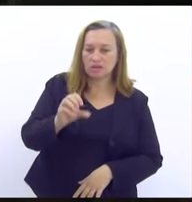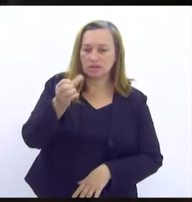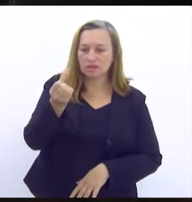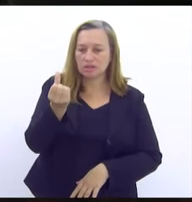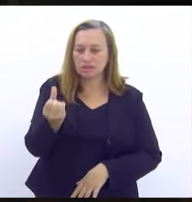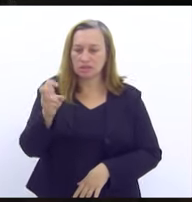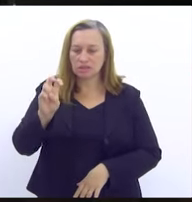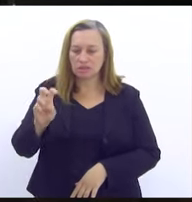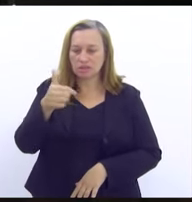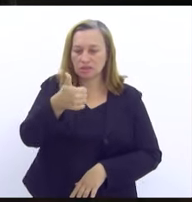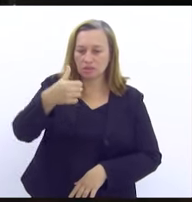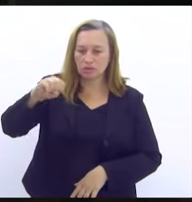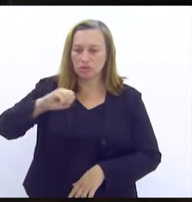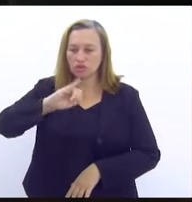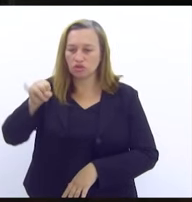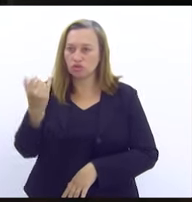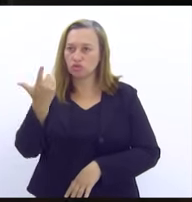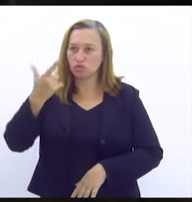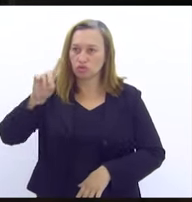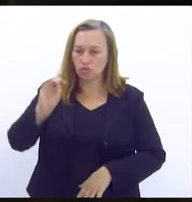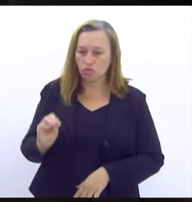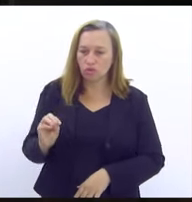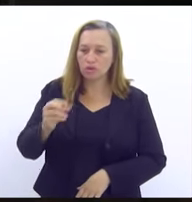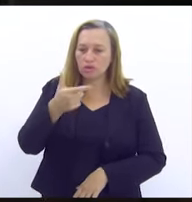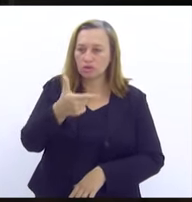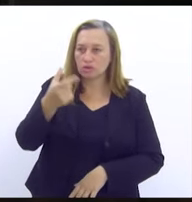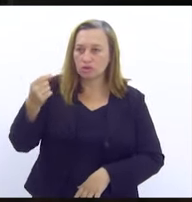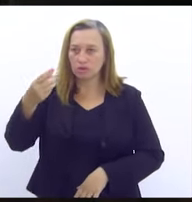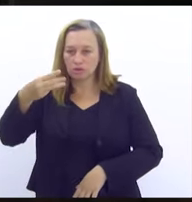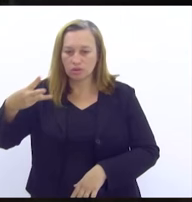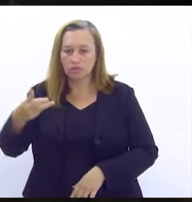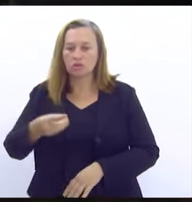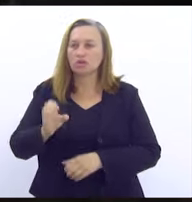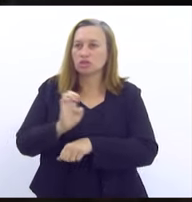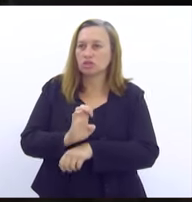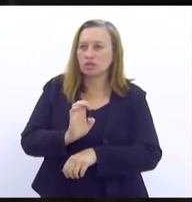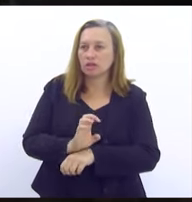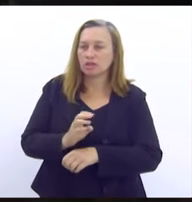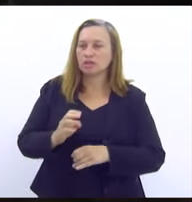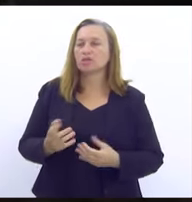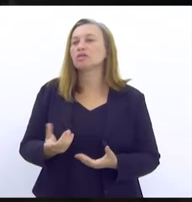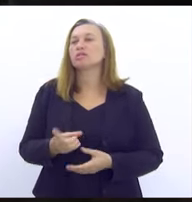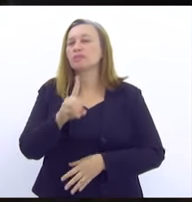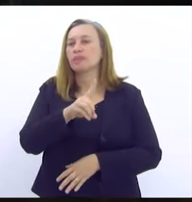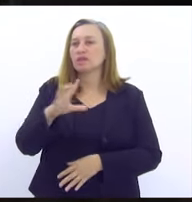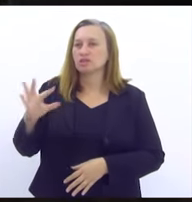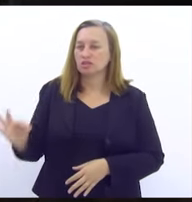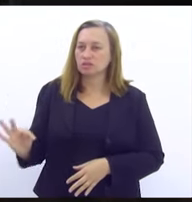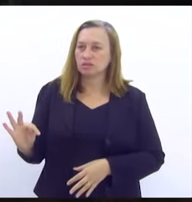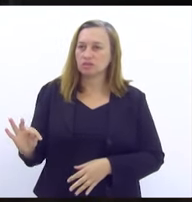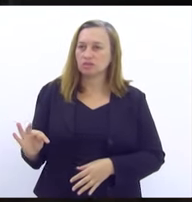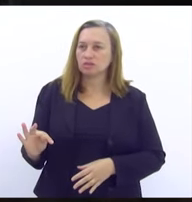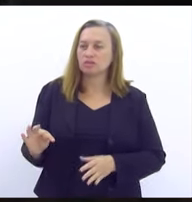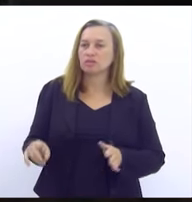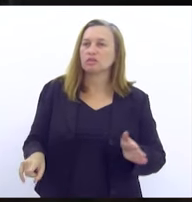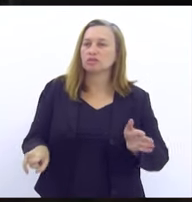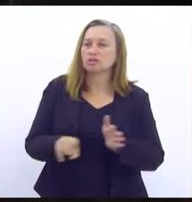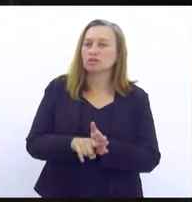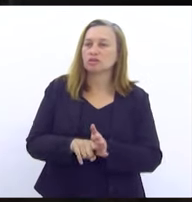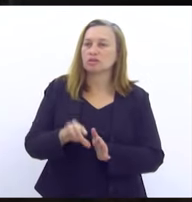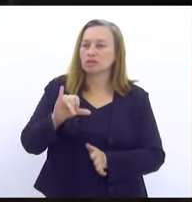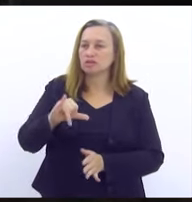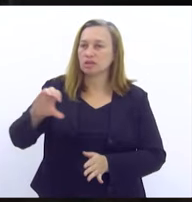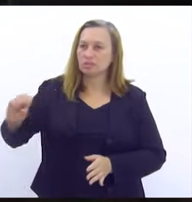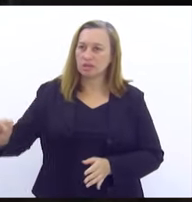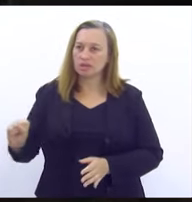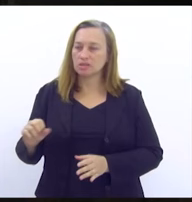18 de julho de 2023, que autoriza os estados e o Distrito Federal a conceder isenção do ICMS no fornecimento de energia elétrica